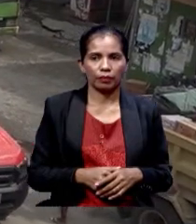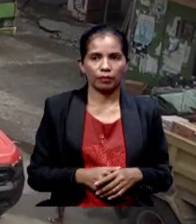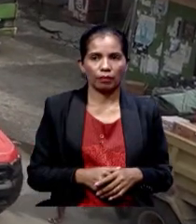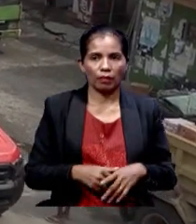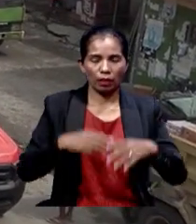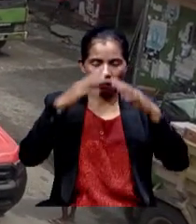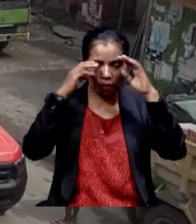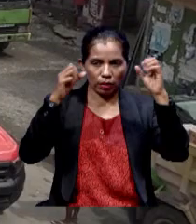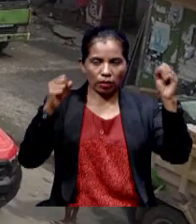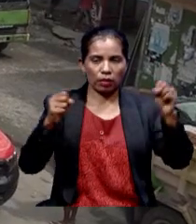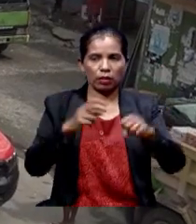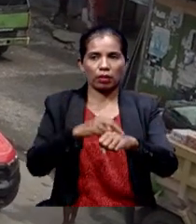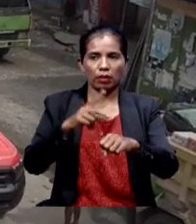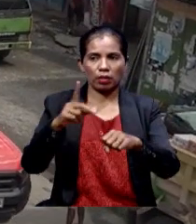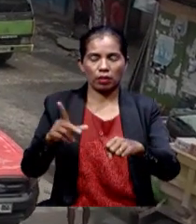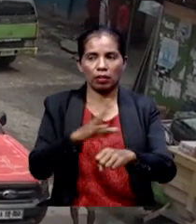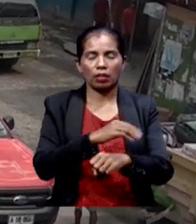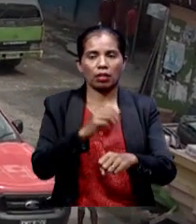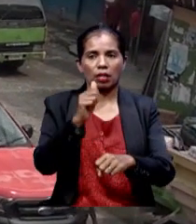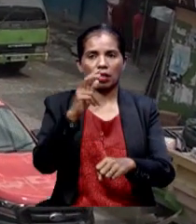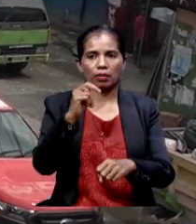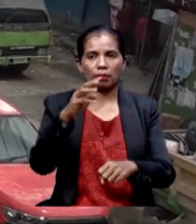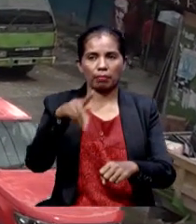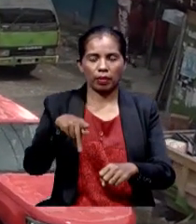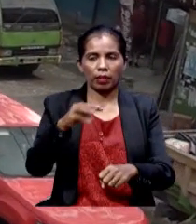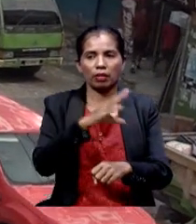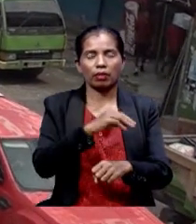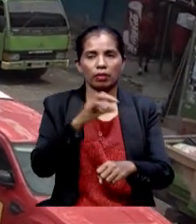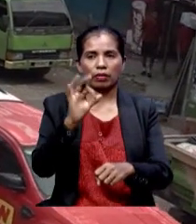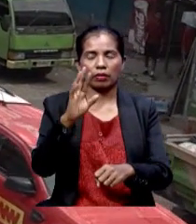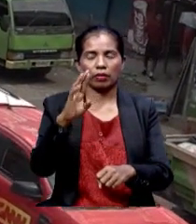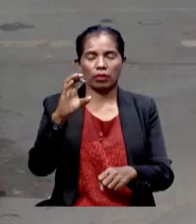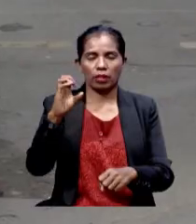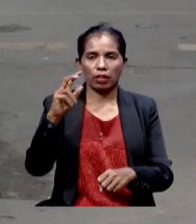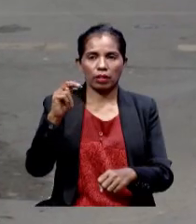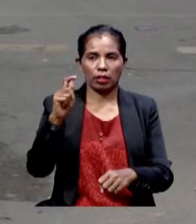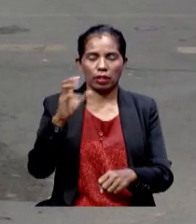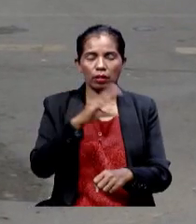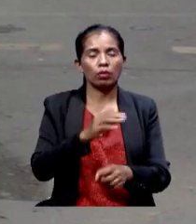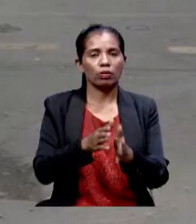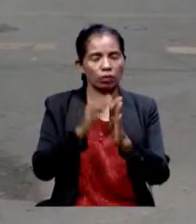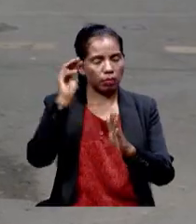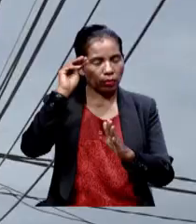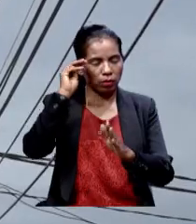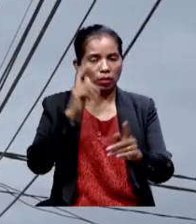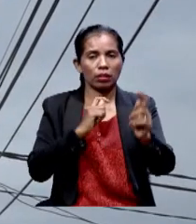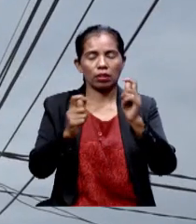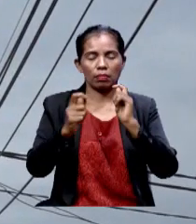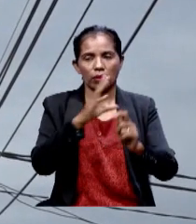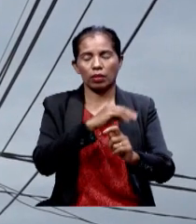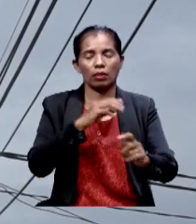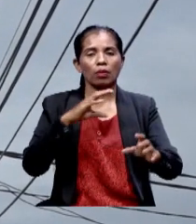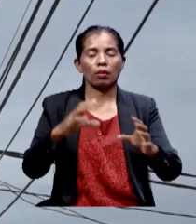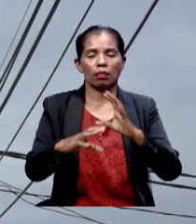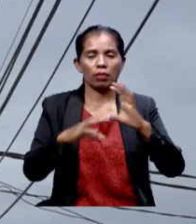Presidente da Autoridade Nacional Petrolífero ANPM, Florentino Mateo Suárez Ferreira, o seu Ministério do Transporte e da Comunicação,